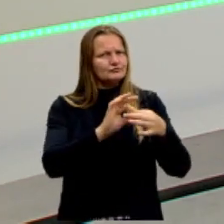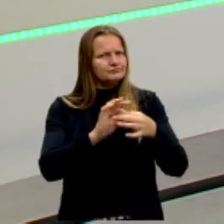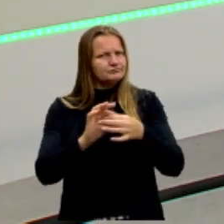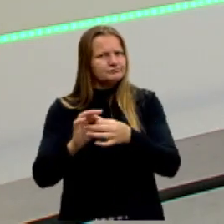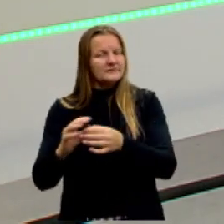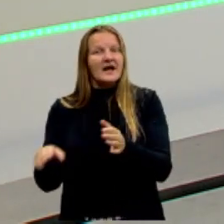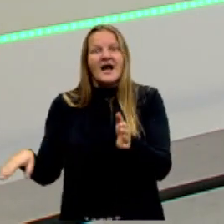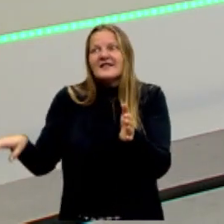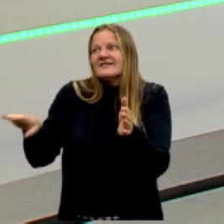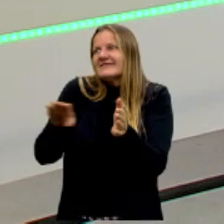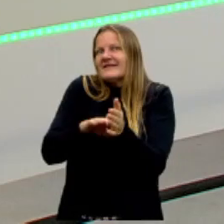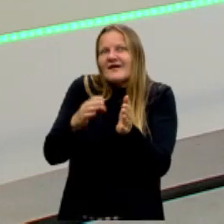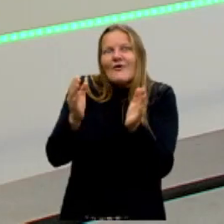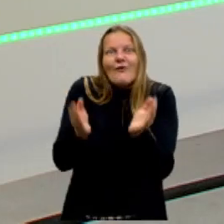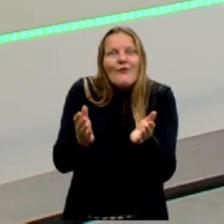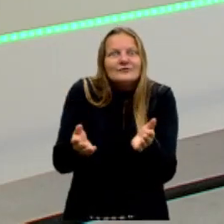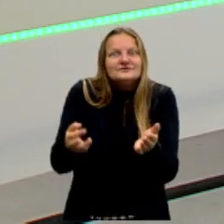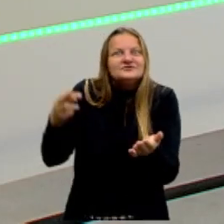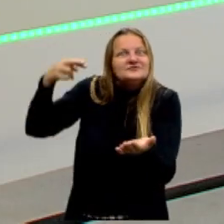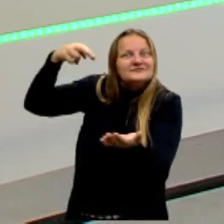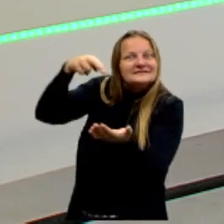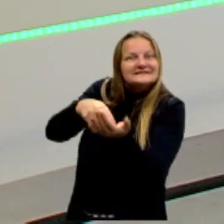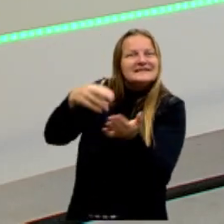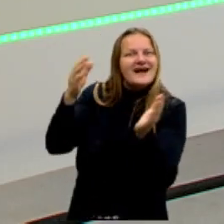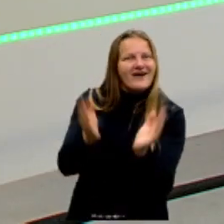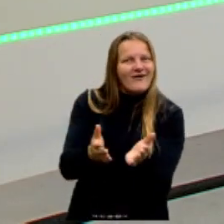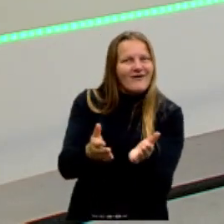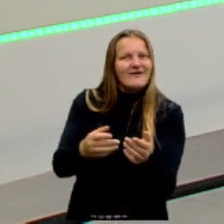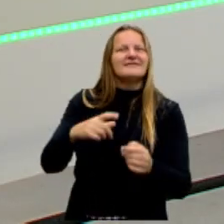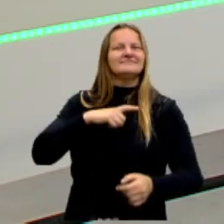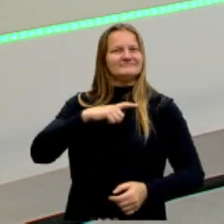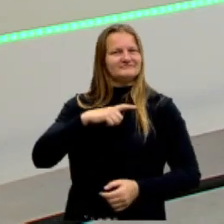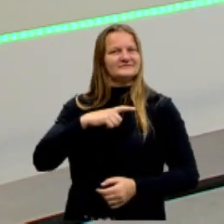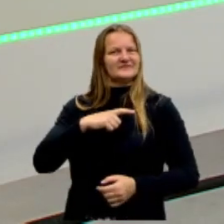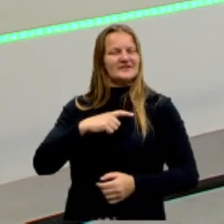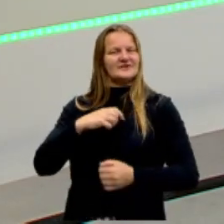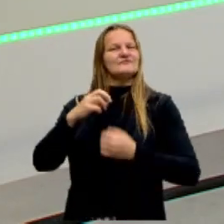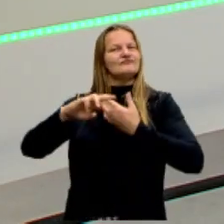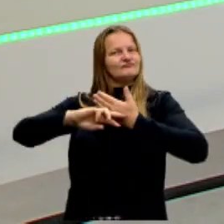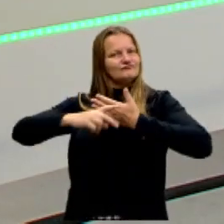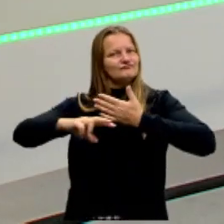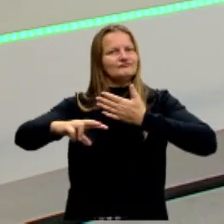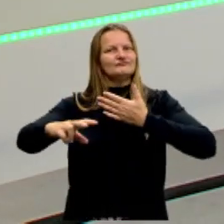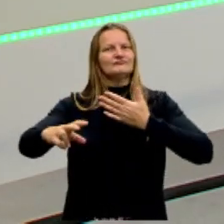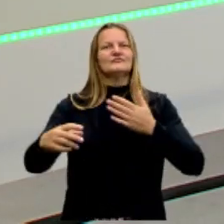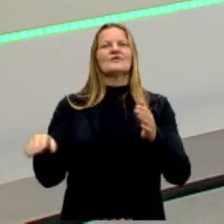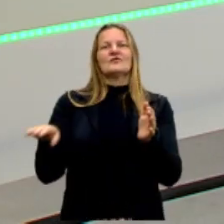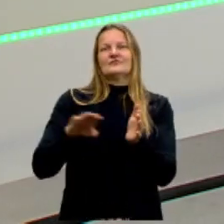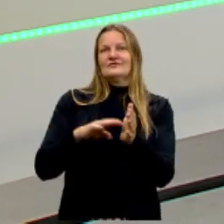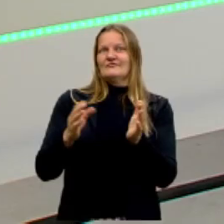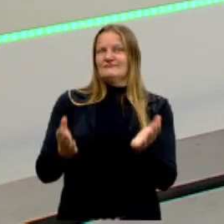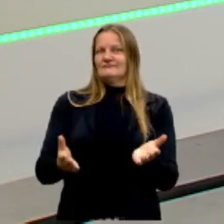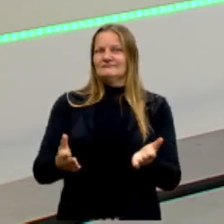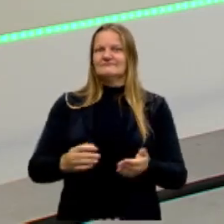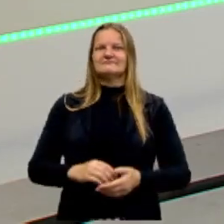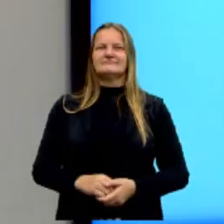até hoje até os dias de hoje ainda temos as consequências certo